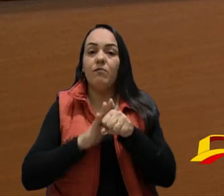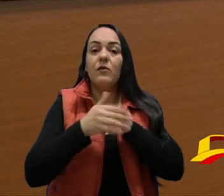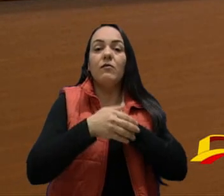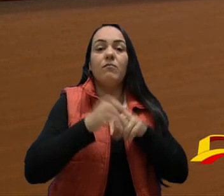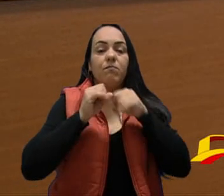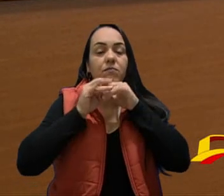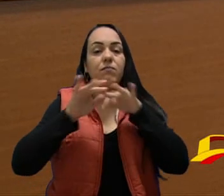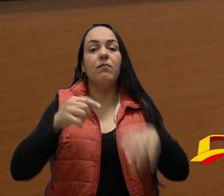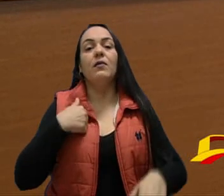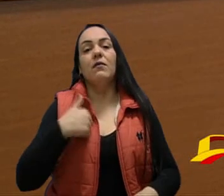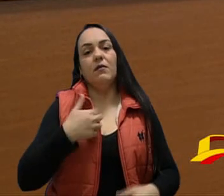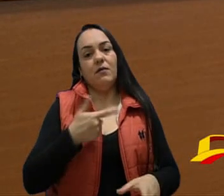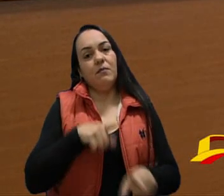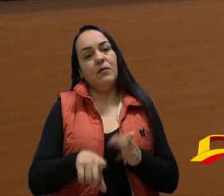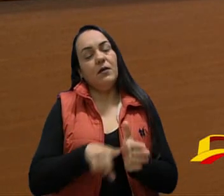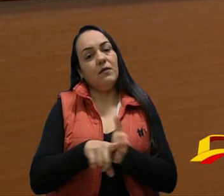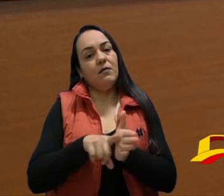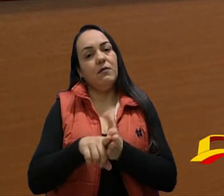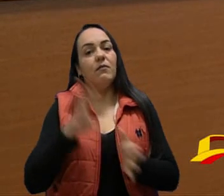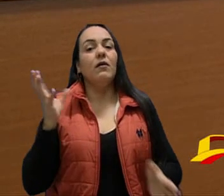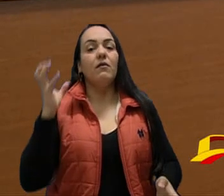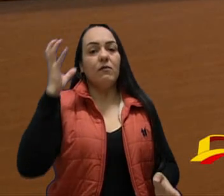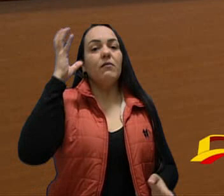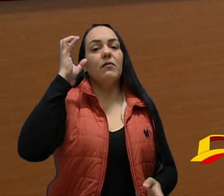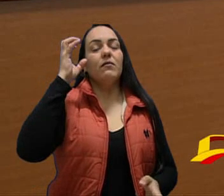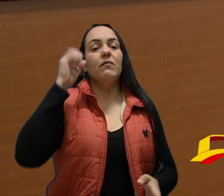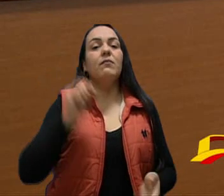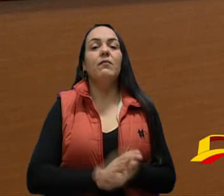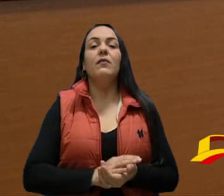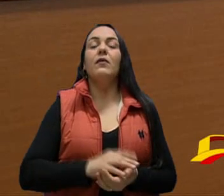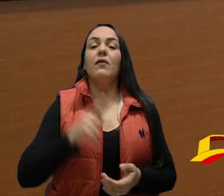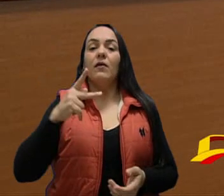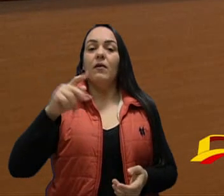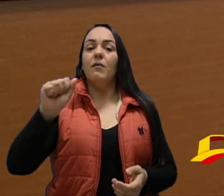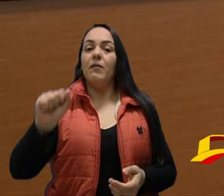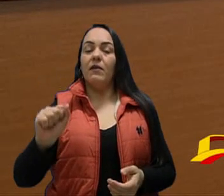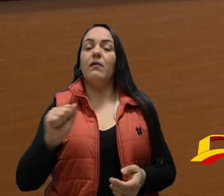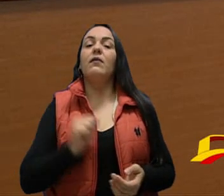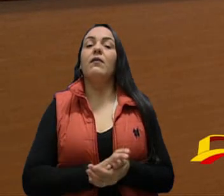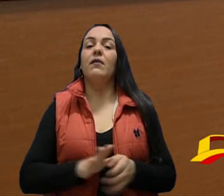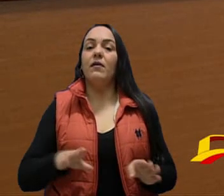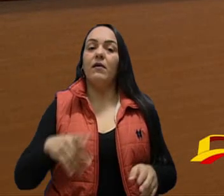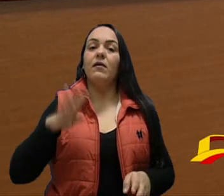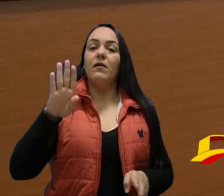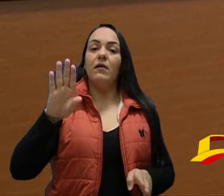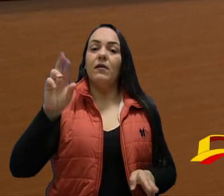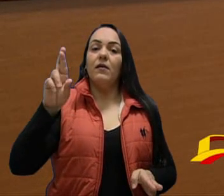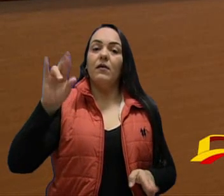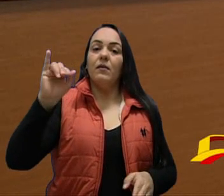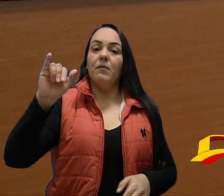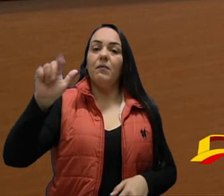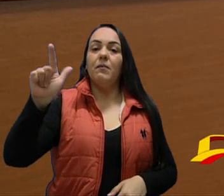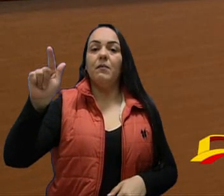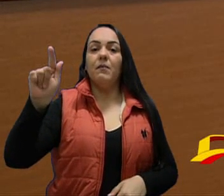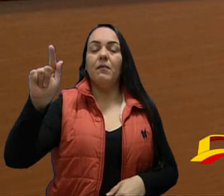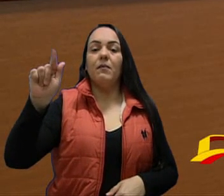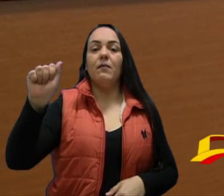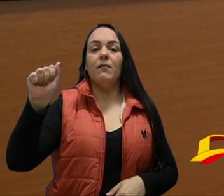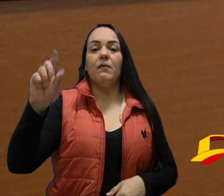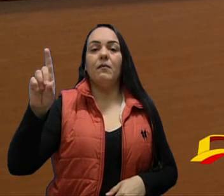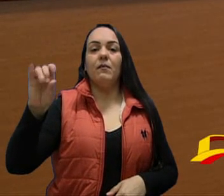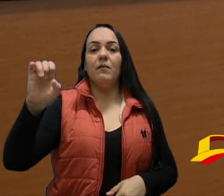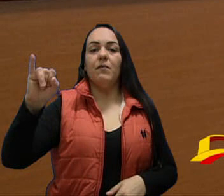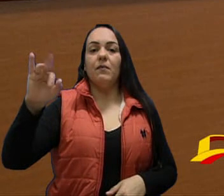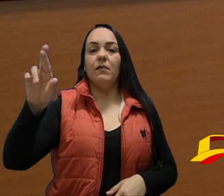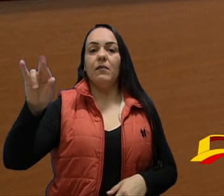ao convite a fernanda falou com relação ao pé de brigadeiro eu recebi denúncia no meu gabinete não sei se procede não é minha